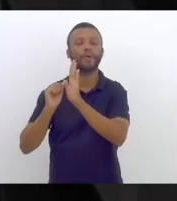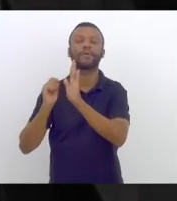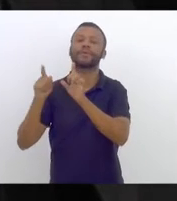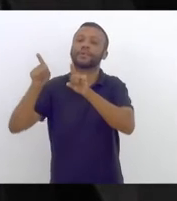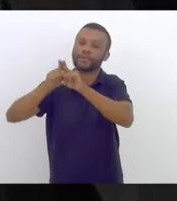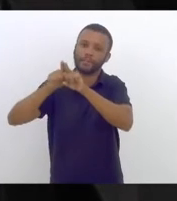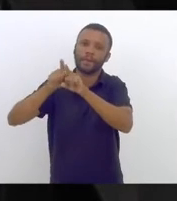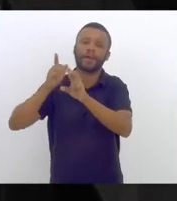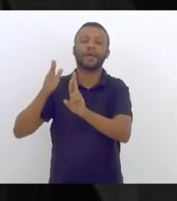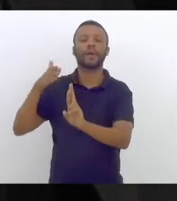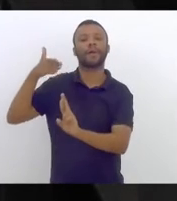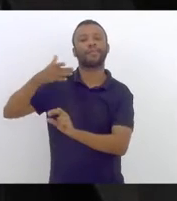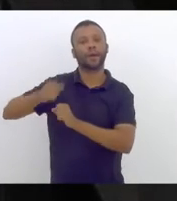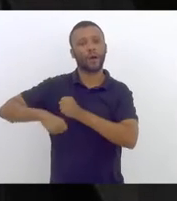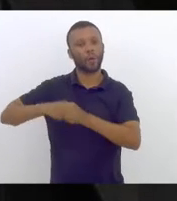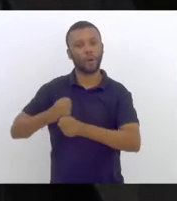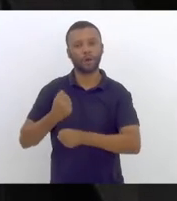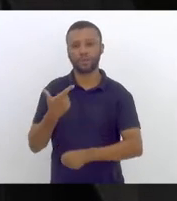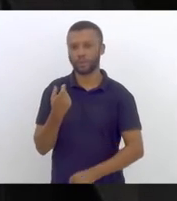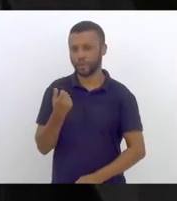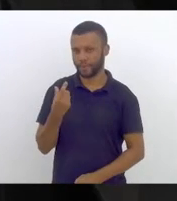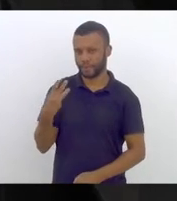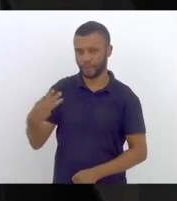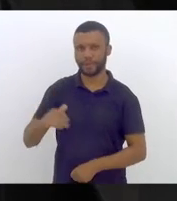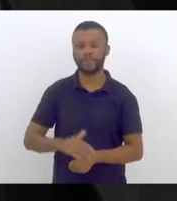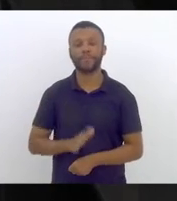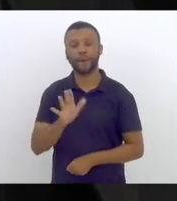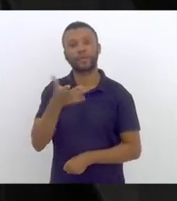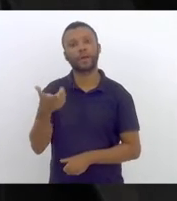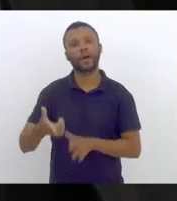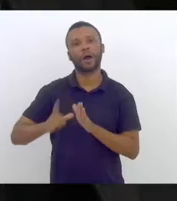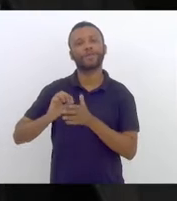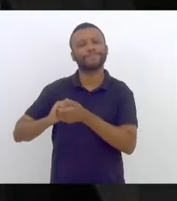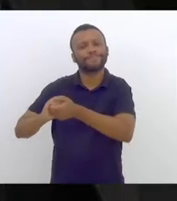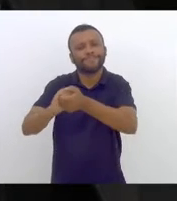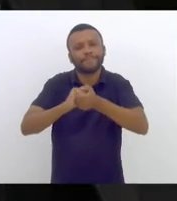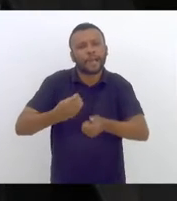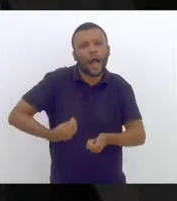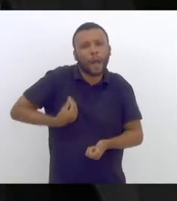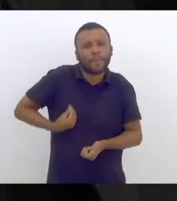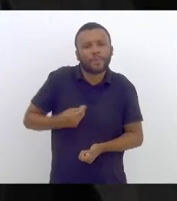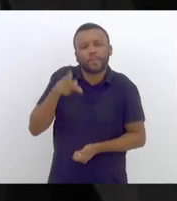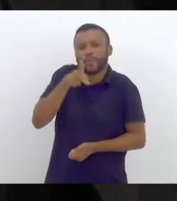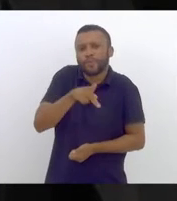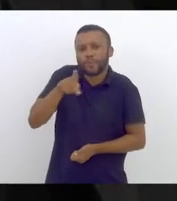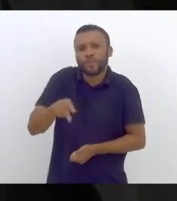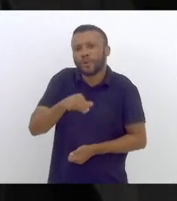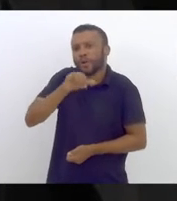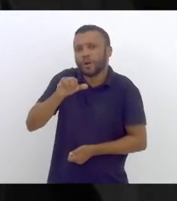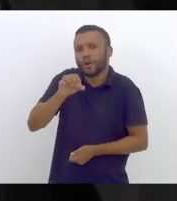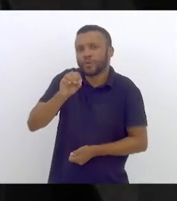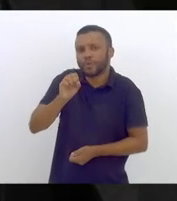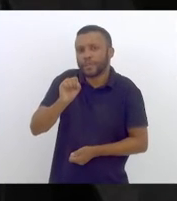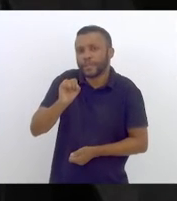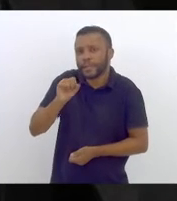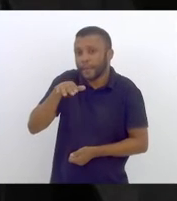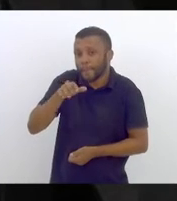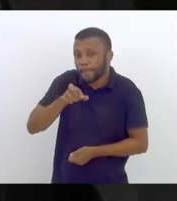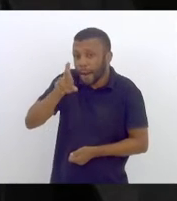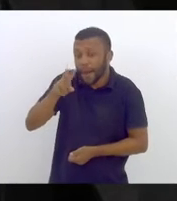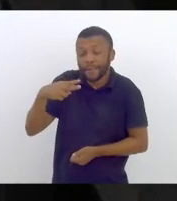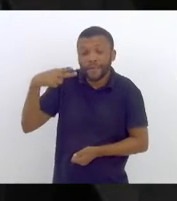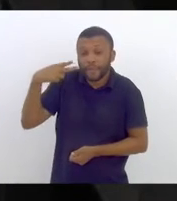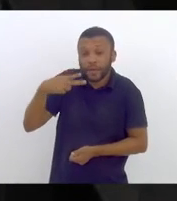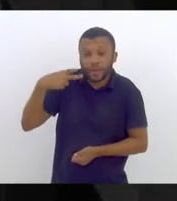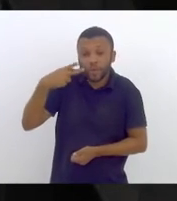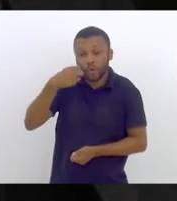2023. Não sei, antes eu quero saudar de maneira muito carinhosa a presença aqui do professor Josemar, vereador do município de São